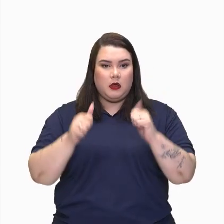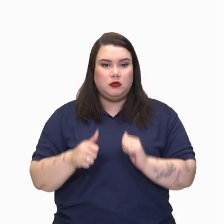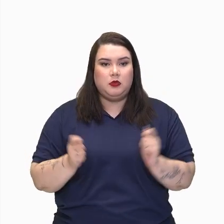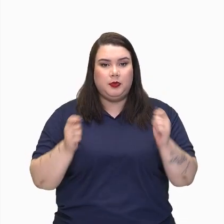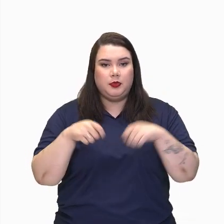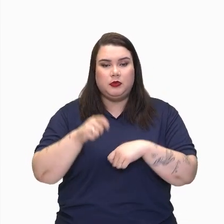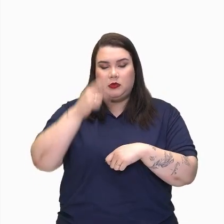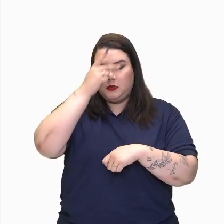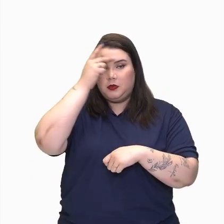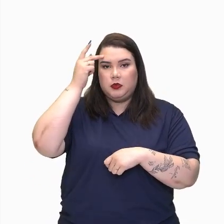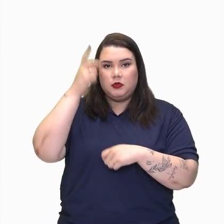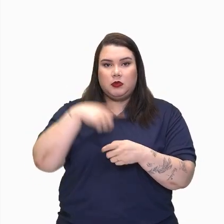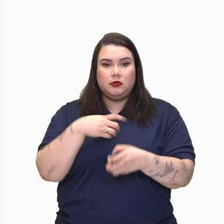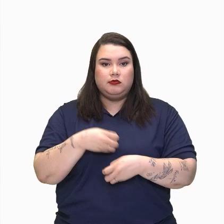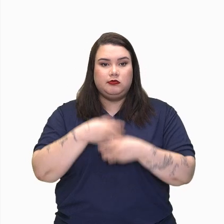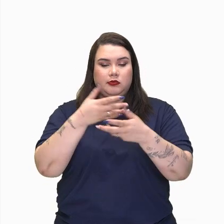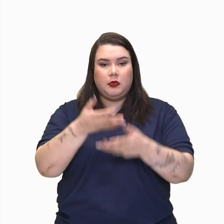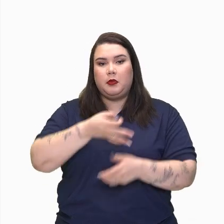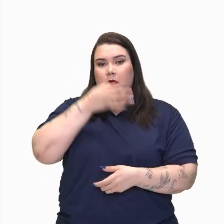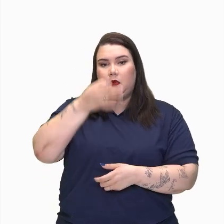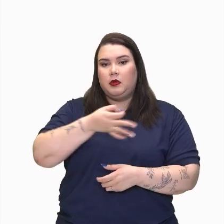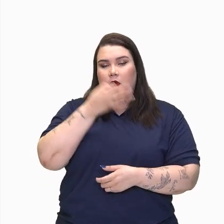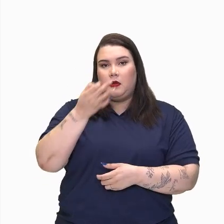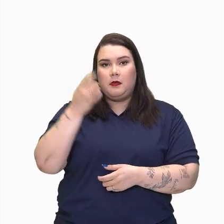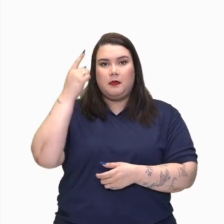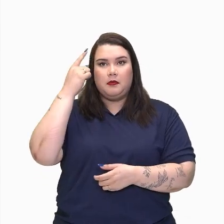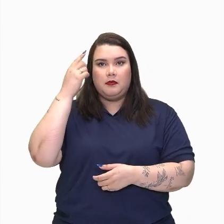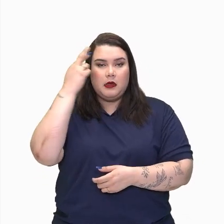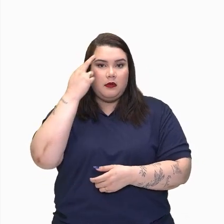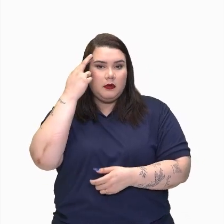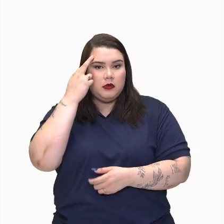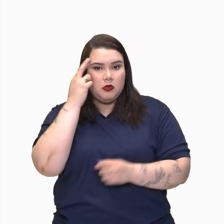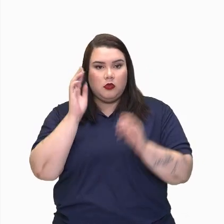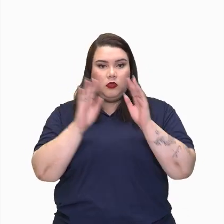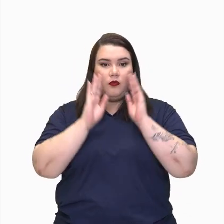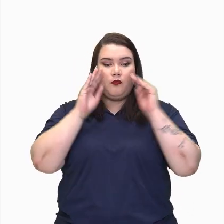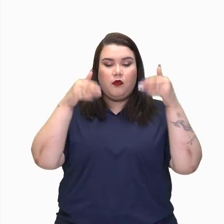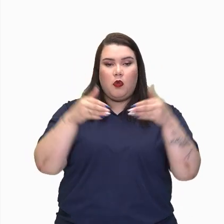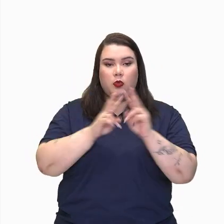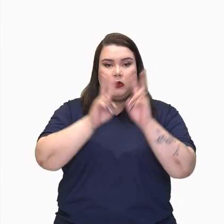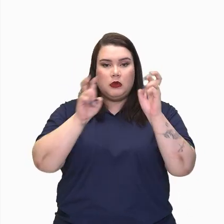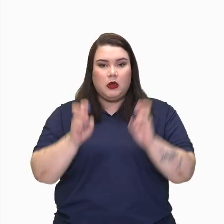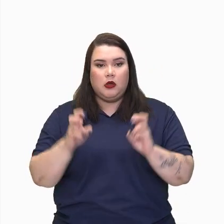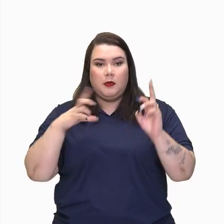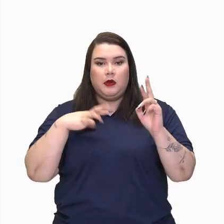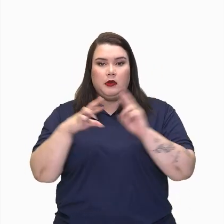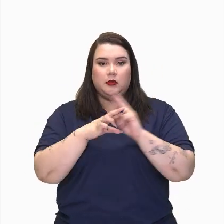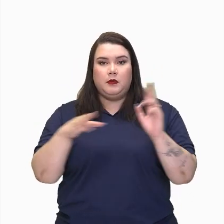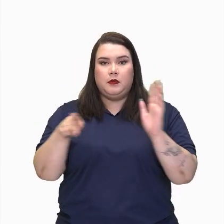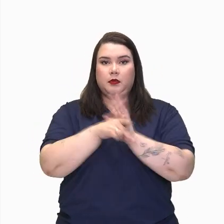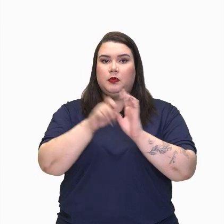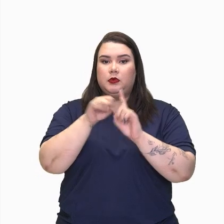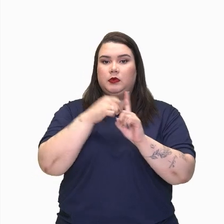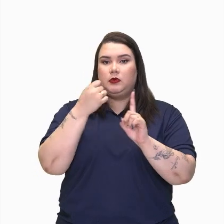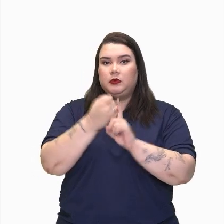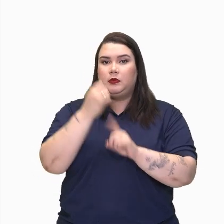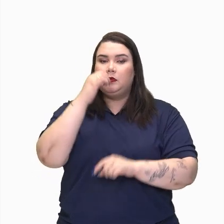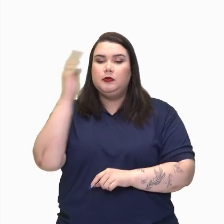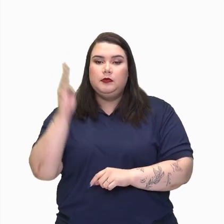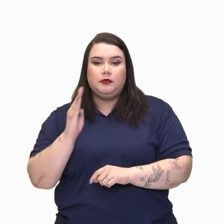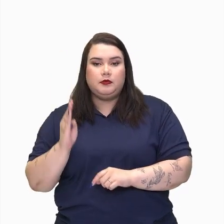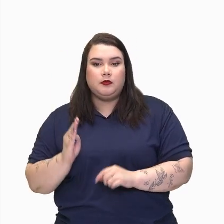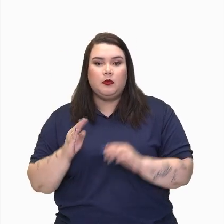candidato expor seus pensamentos e opiniões a respeito de um assunto contemporâneo da sociedade brasileira. Então, nós temos